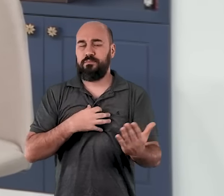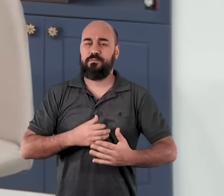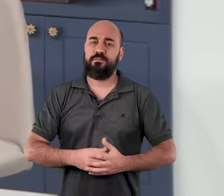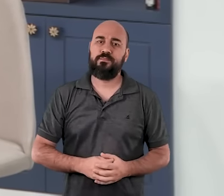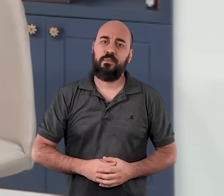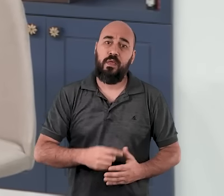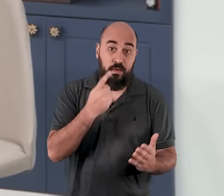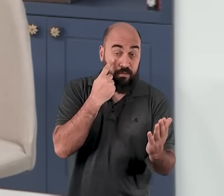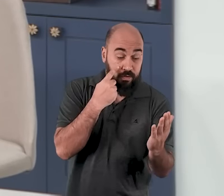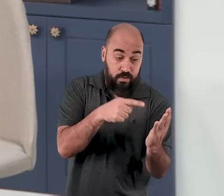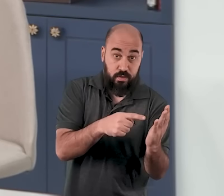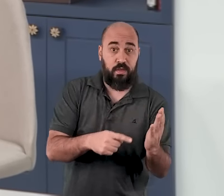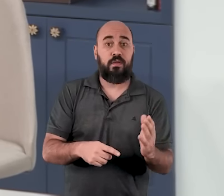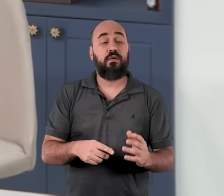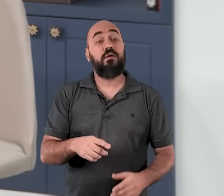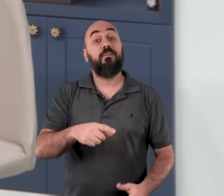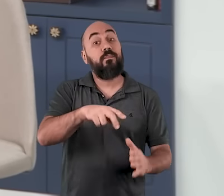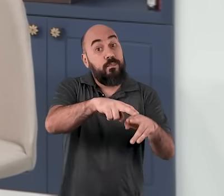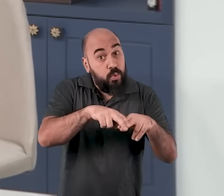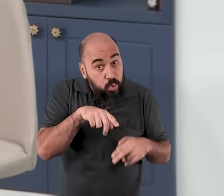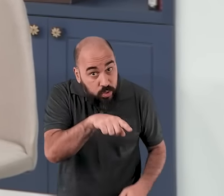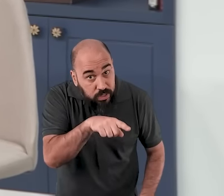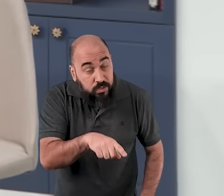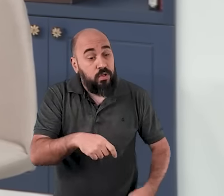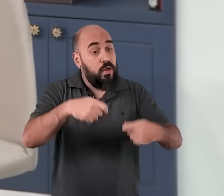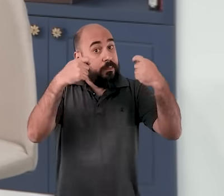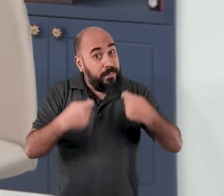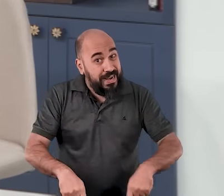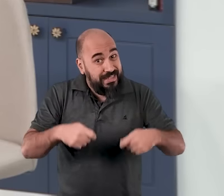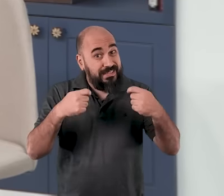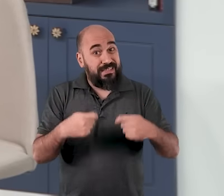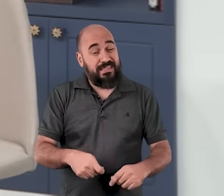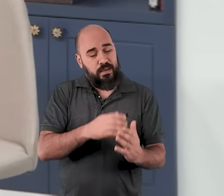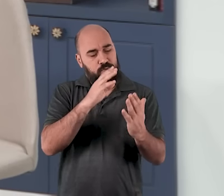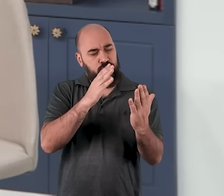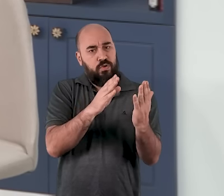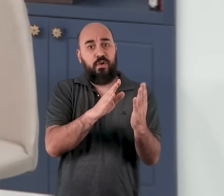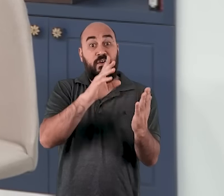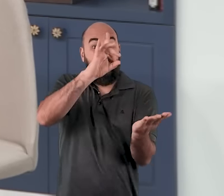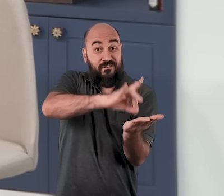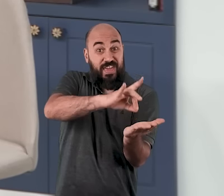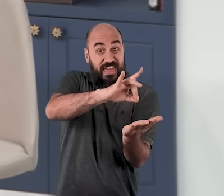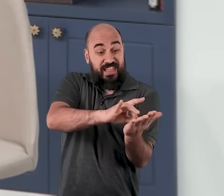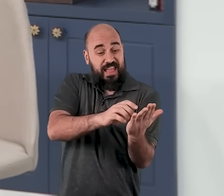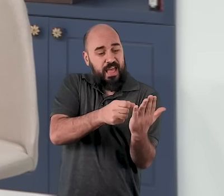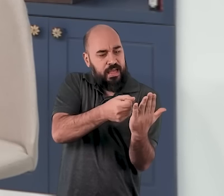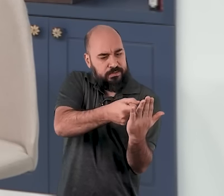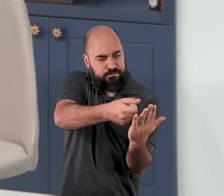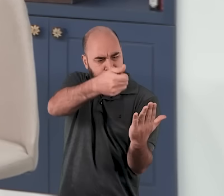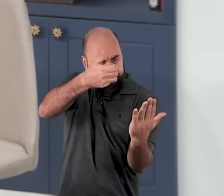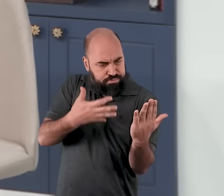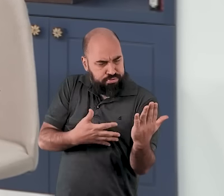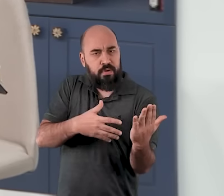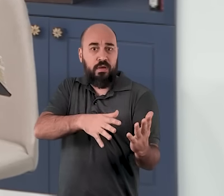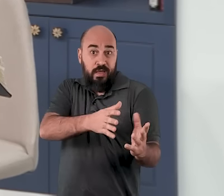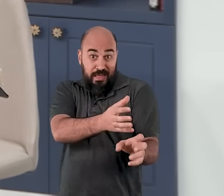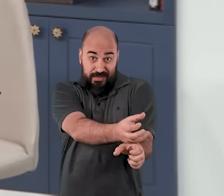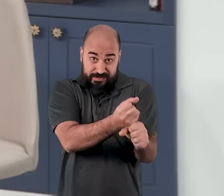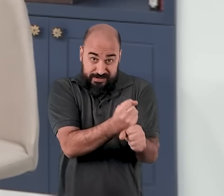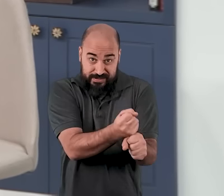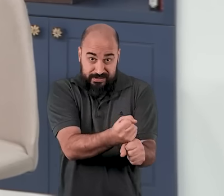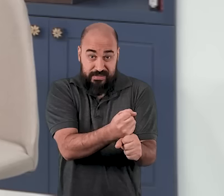nos apeguemos com mais firmeza às verdades ouvidas, para que delas, diz Paulo, nós